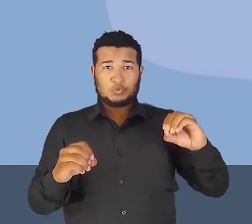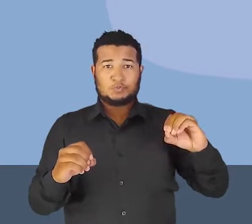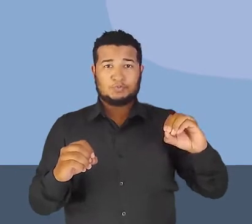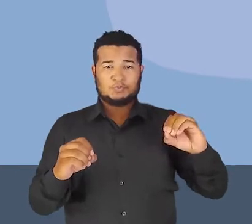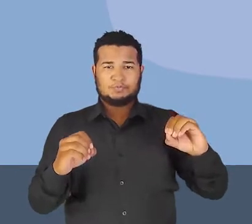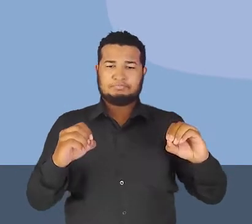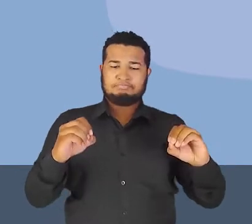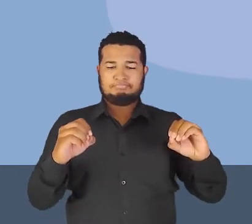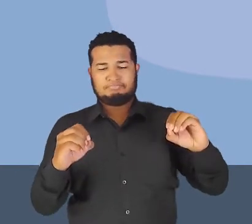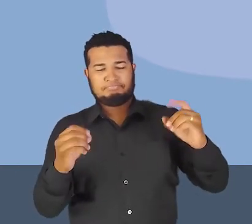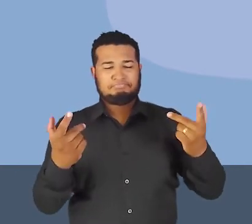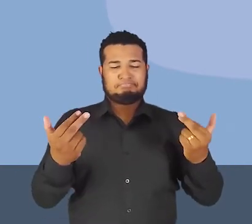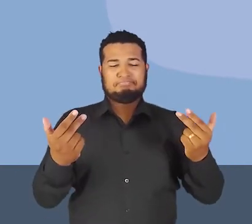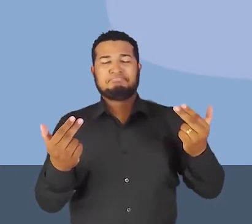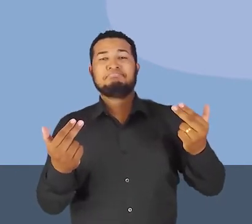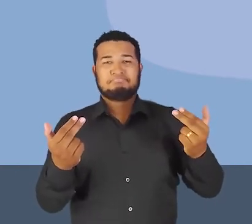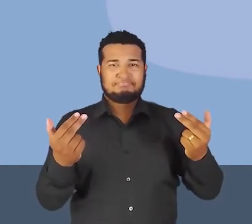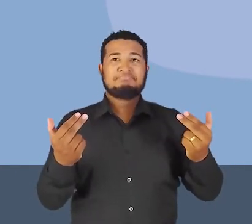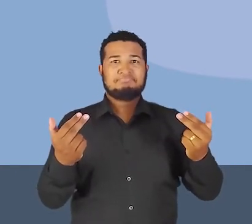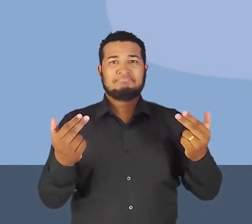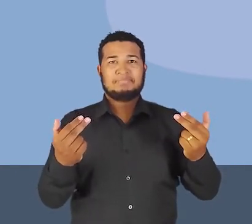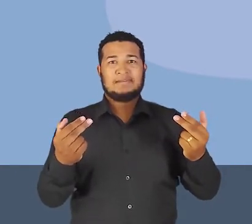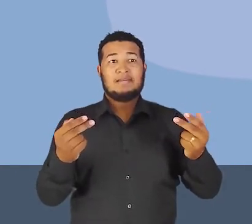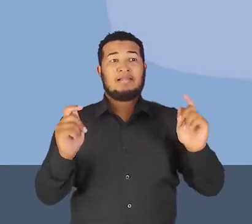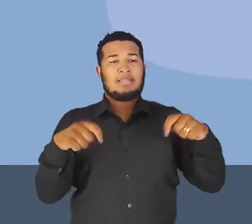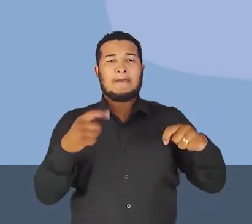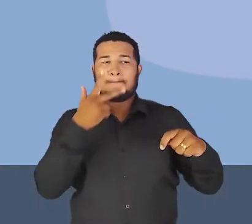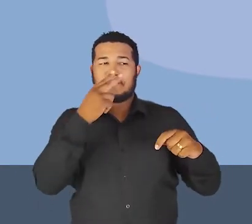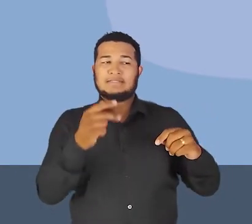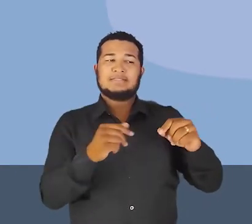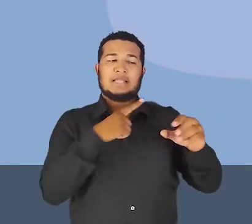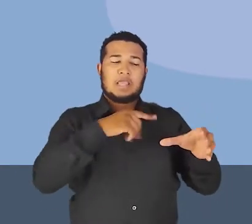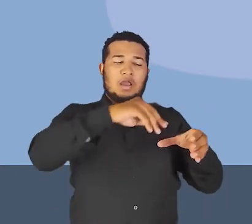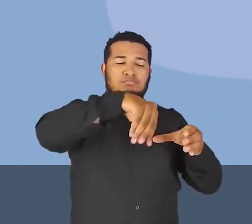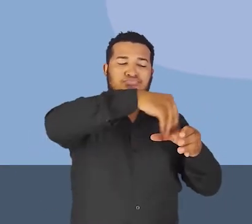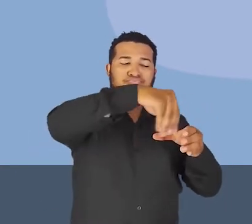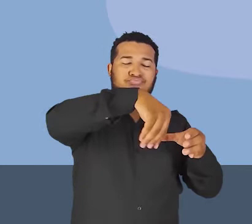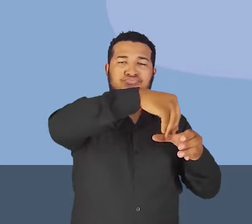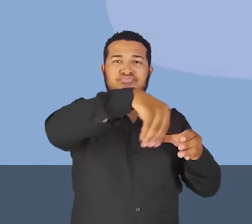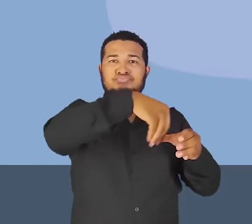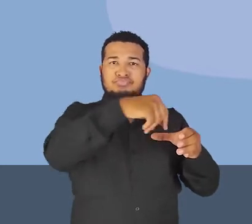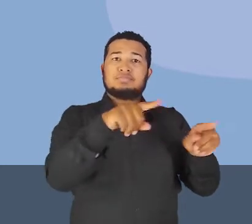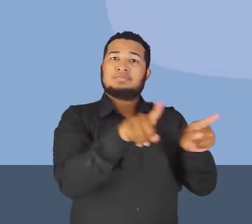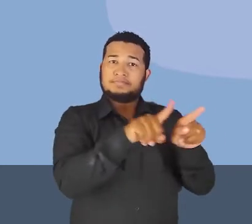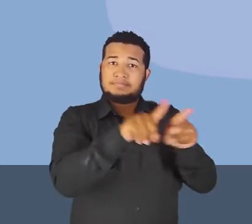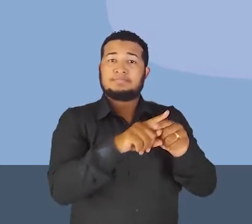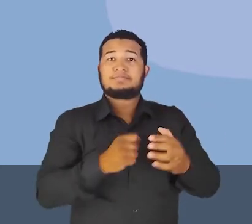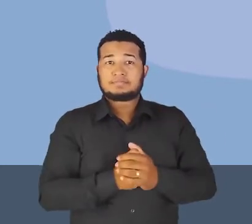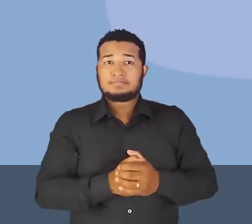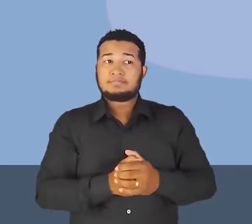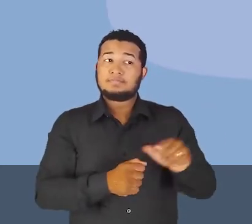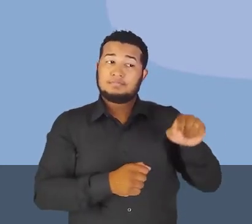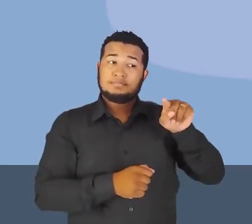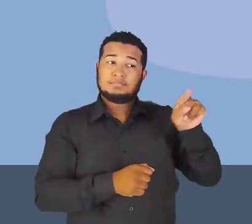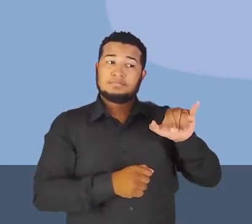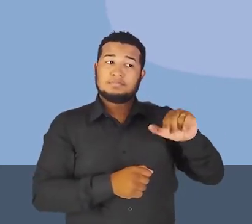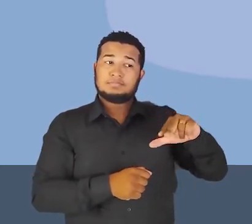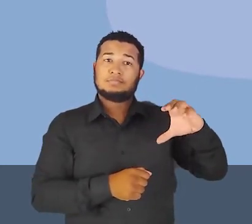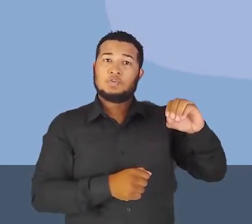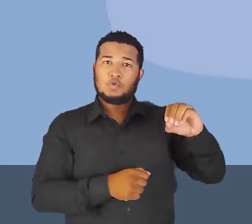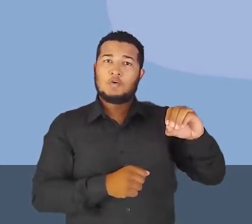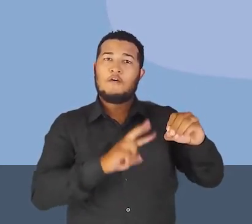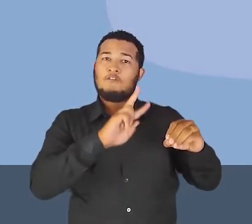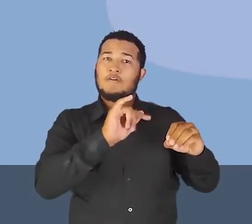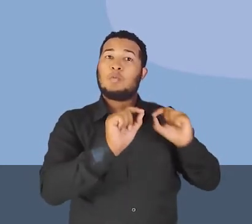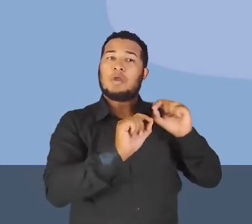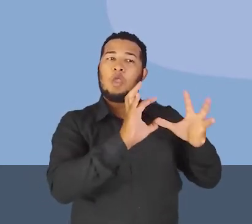mesma maneira que o cobre, esse metal zinco vai estar imersa numa solução de íon zinco. Aí esse zinco, por sua vez, ele